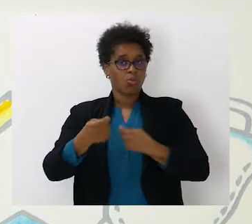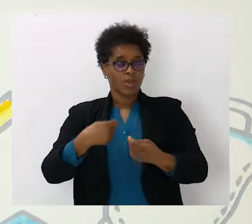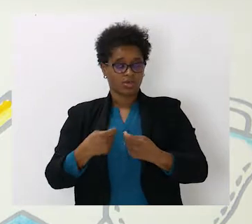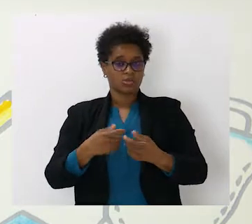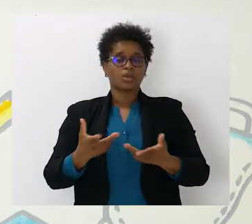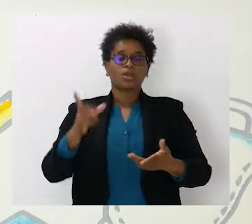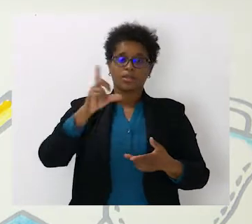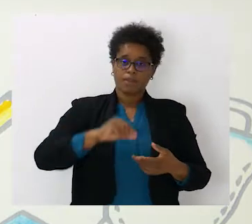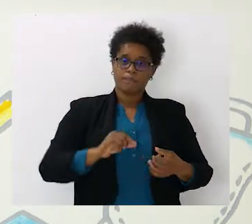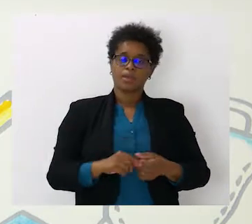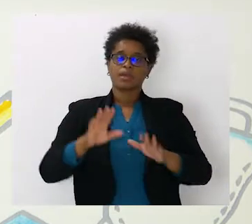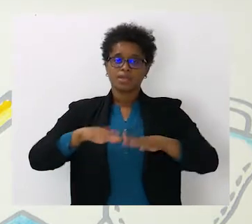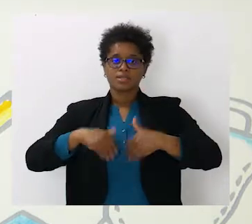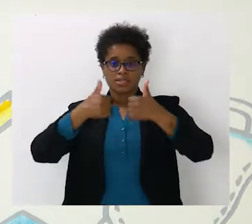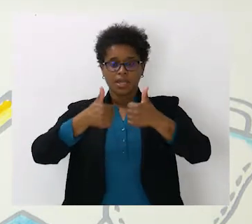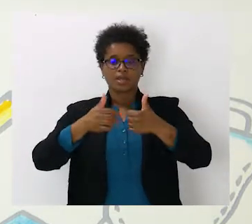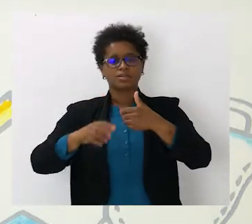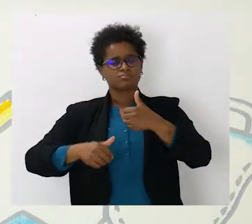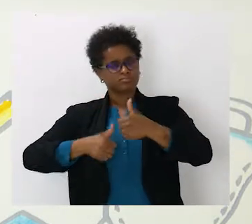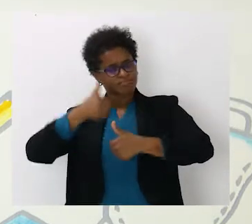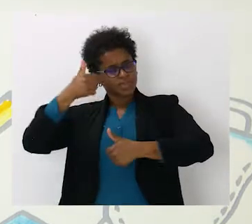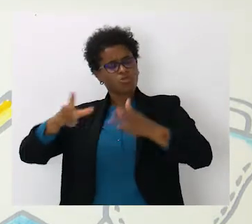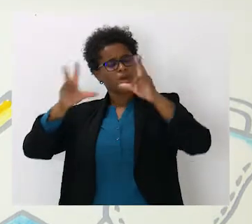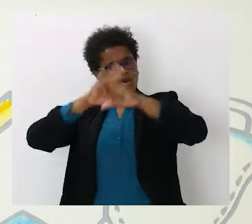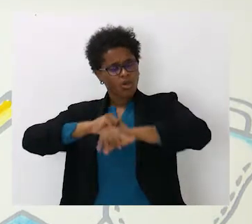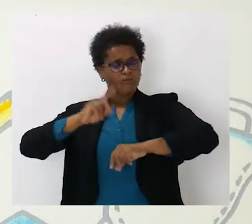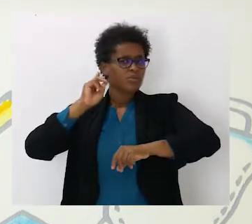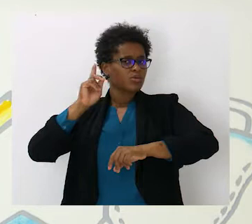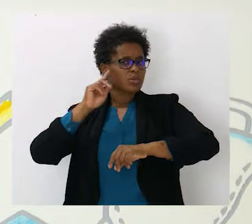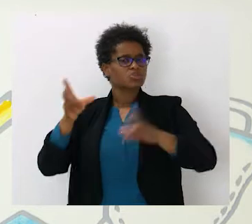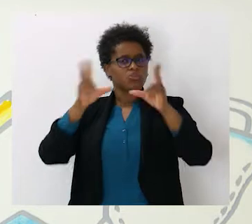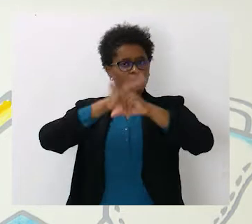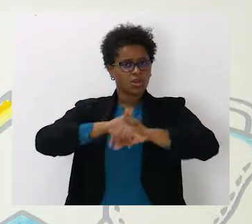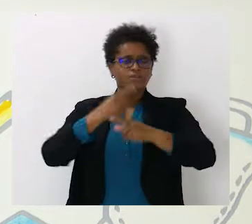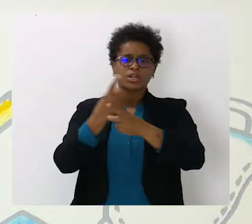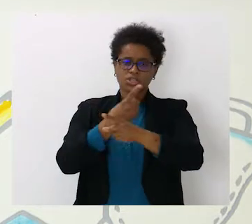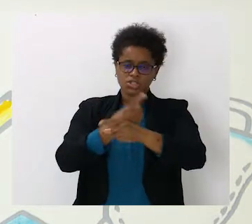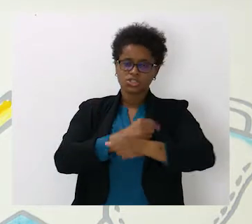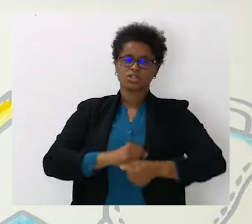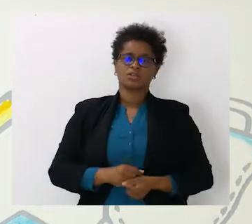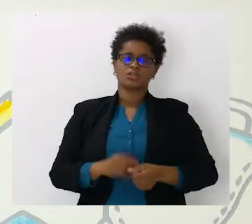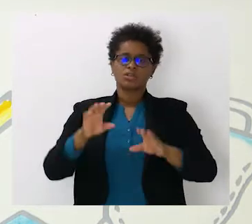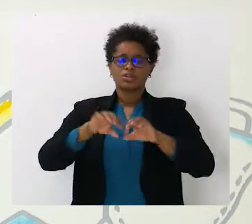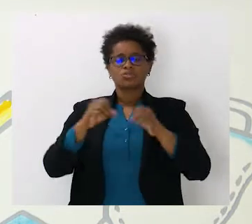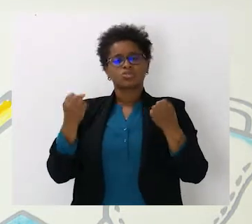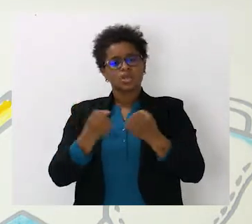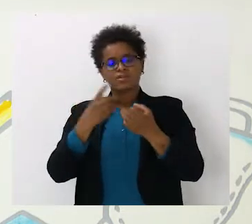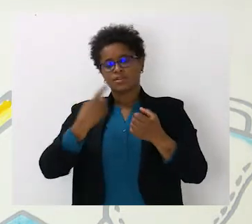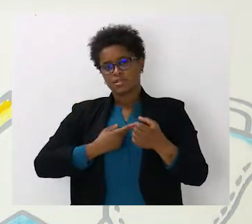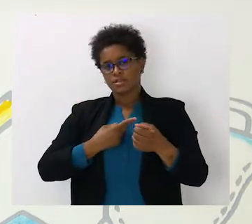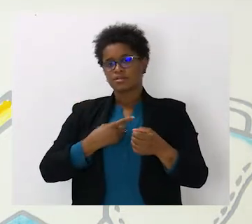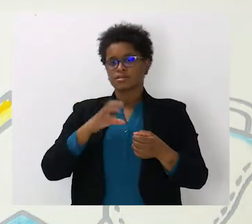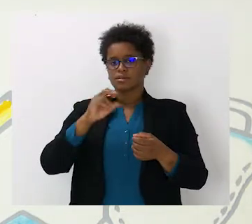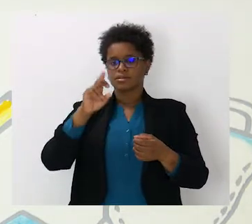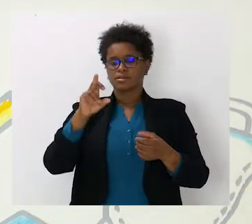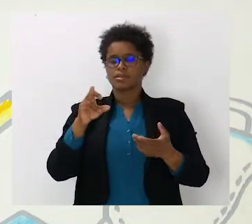comércio, e também a cidade ganhou uma nova importância, uma nova característica. A cidade passou a ser